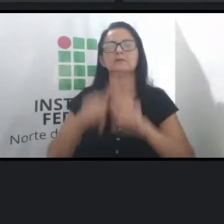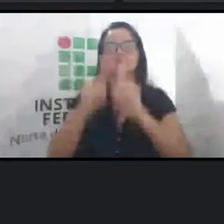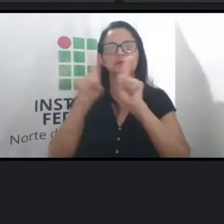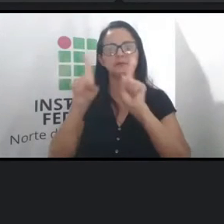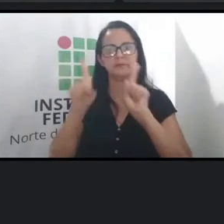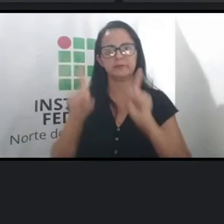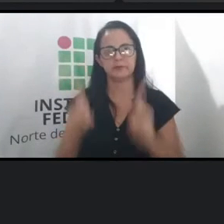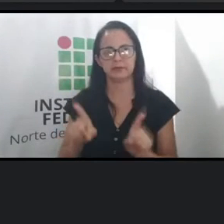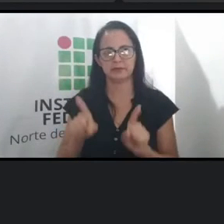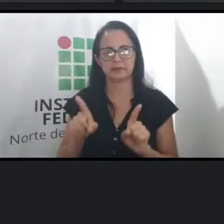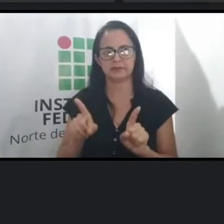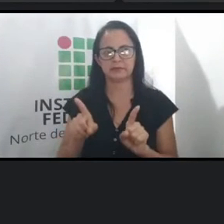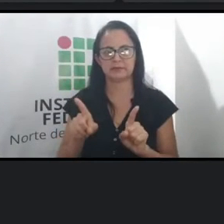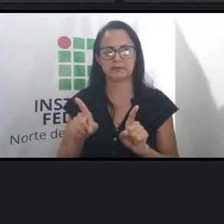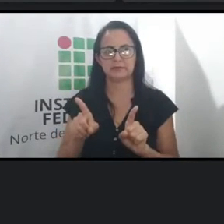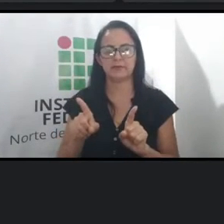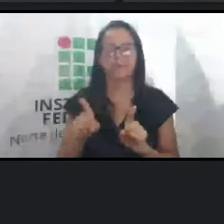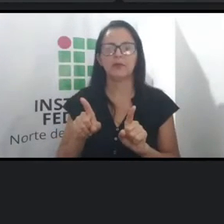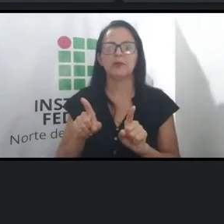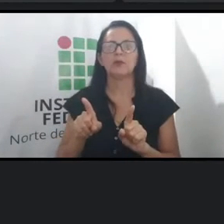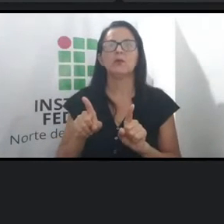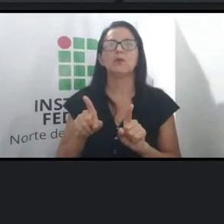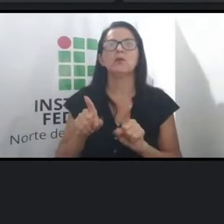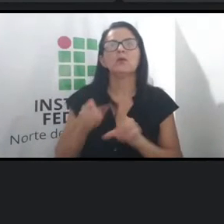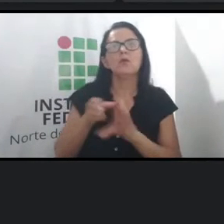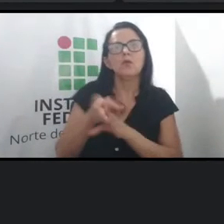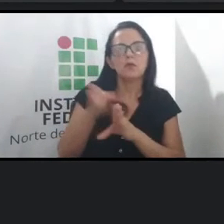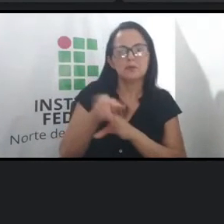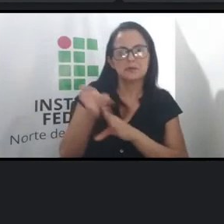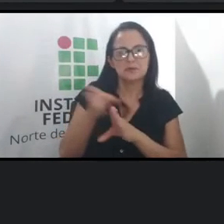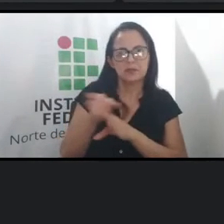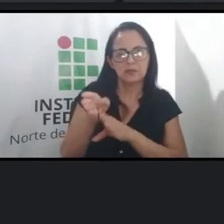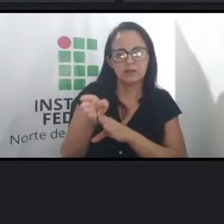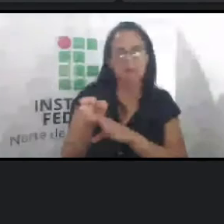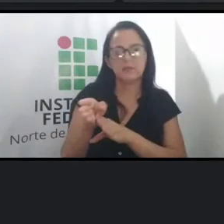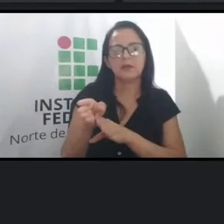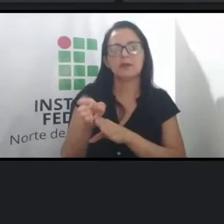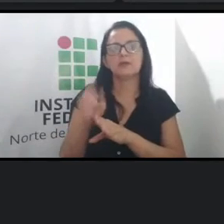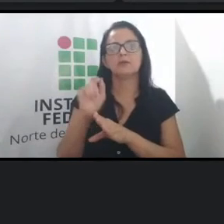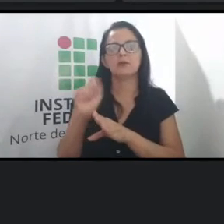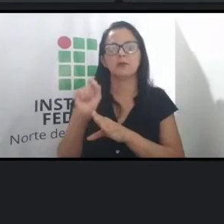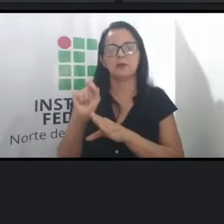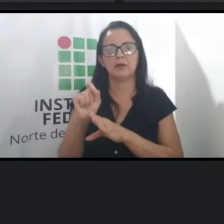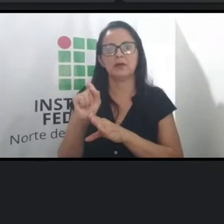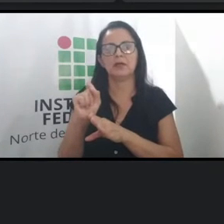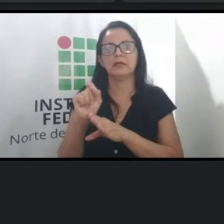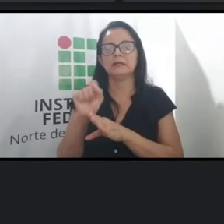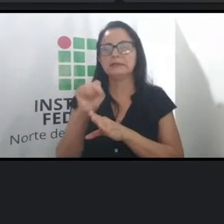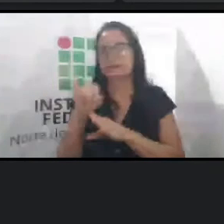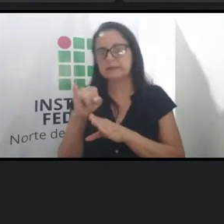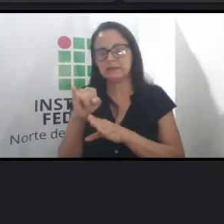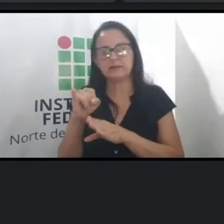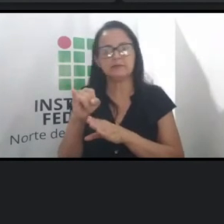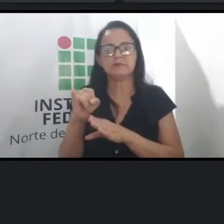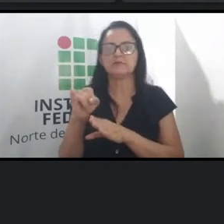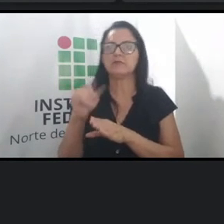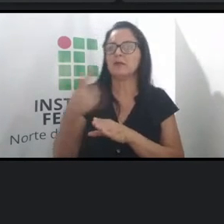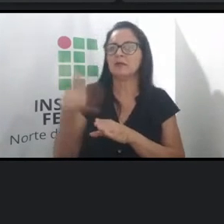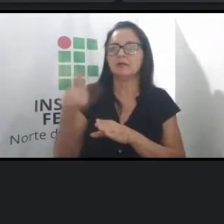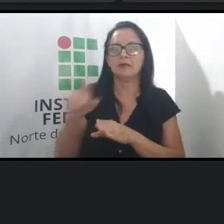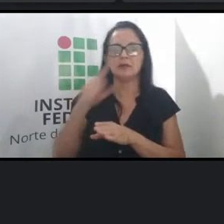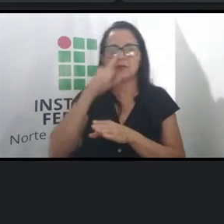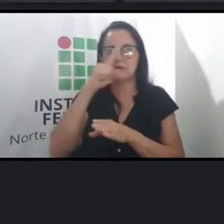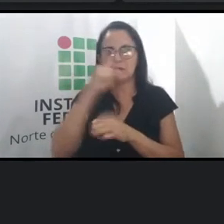o que é necessário se fazer quando não ocorre risco de explosão é ficar dentro do carro, até